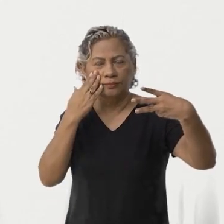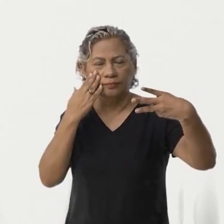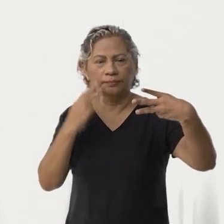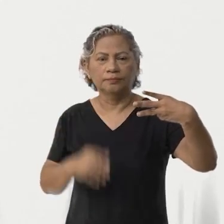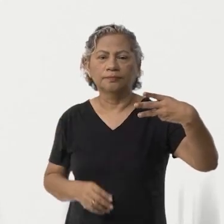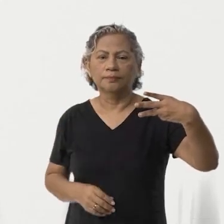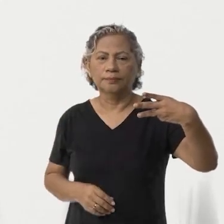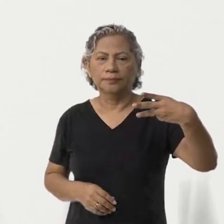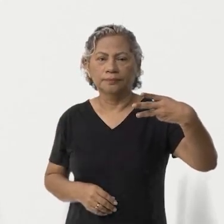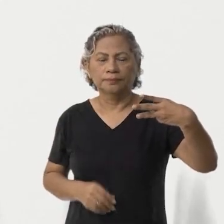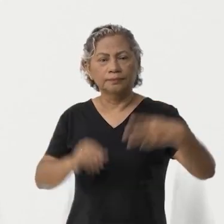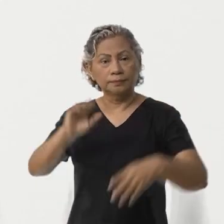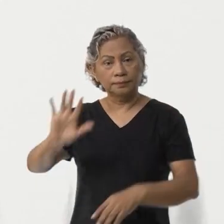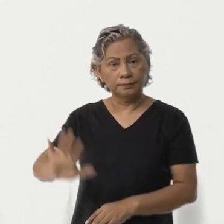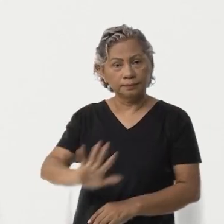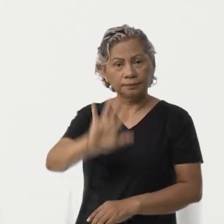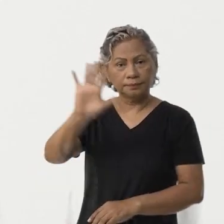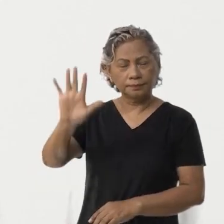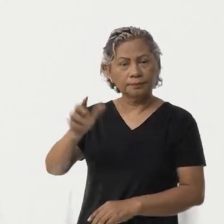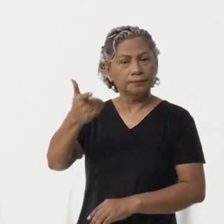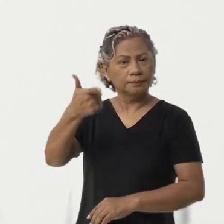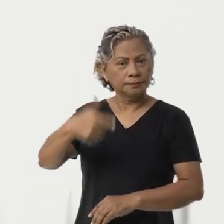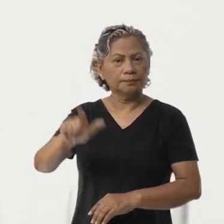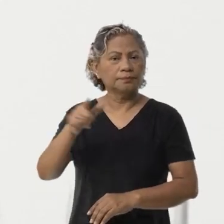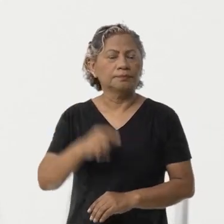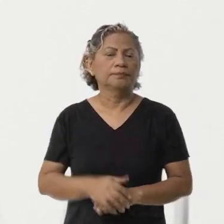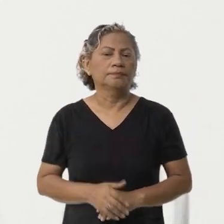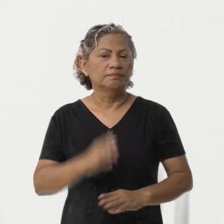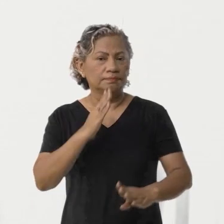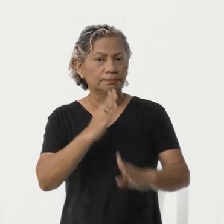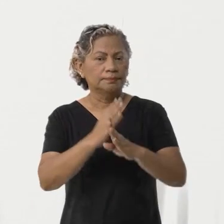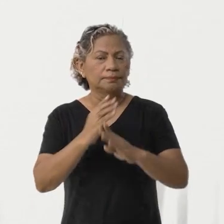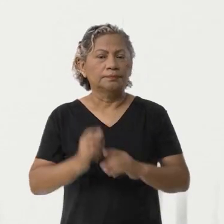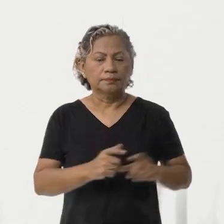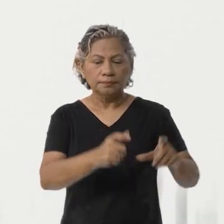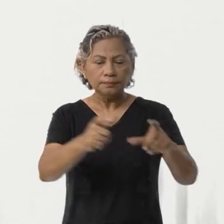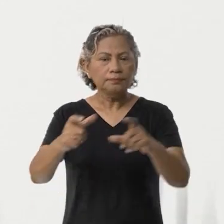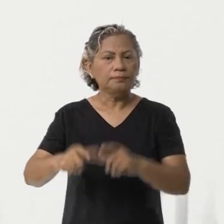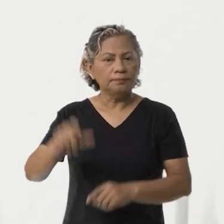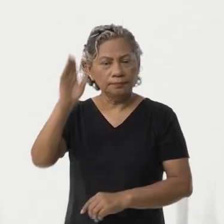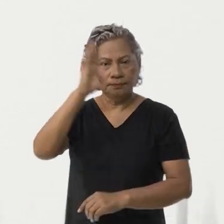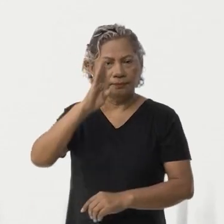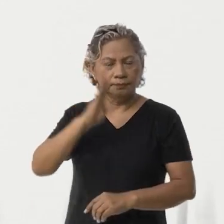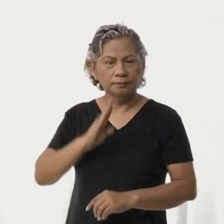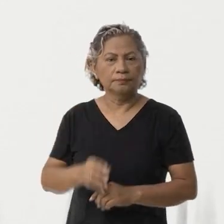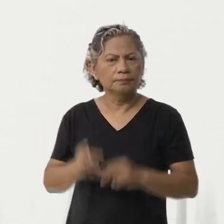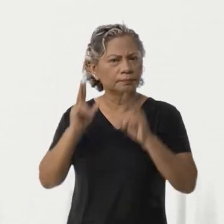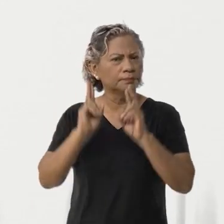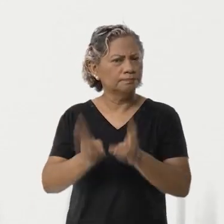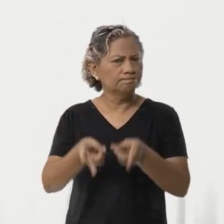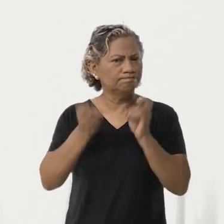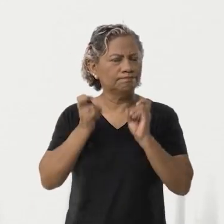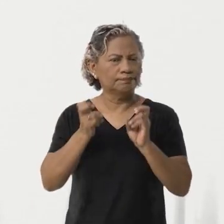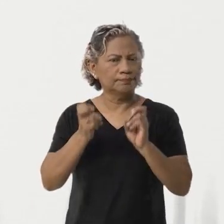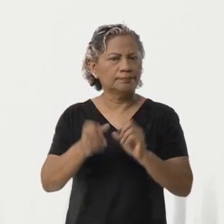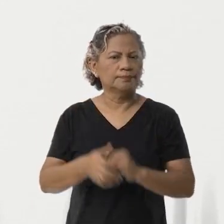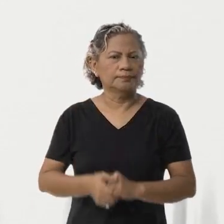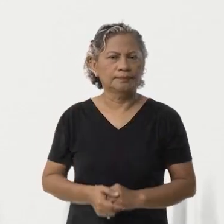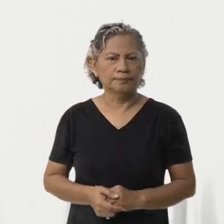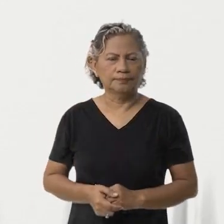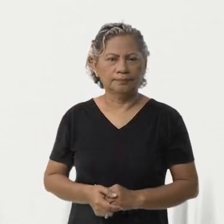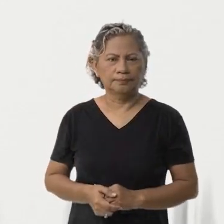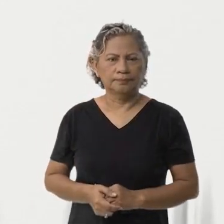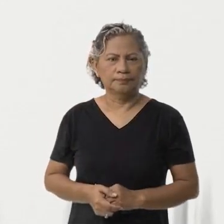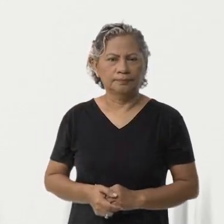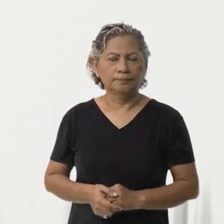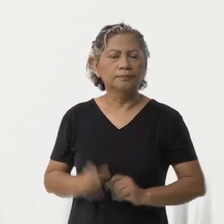mapa. Então, nesse mapa, novamente, eu vou encontrar para vocês, localizar o Brasil, ele está nessa região, tá ok? E